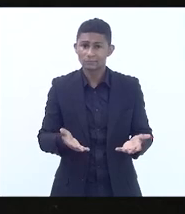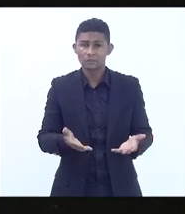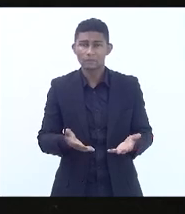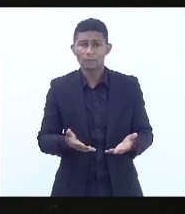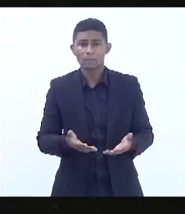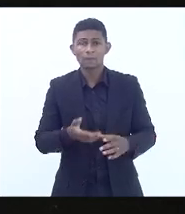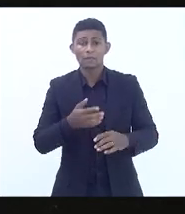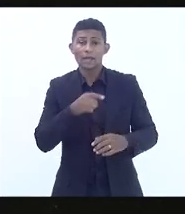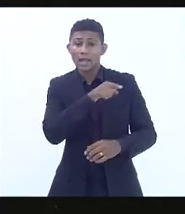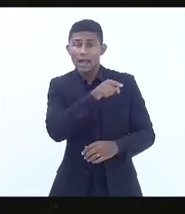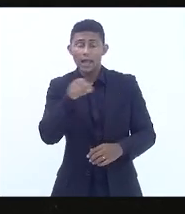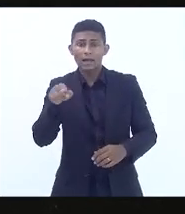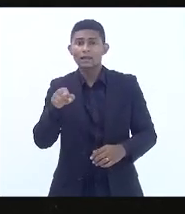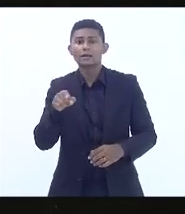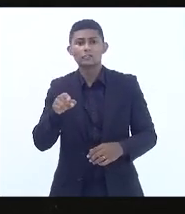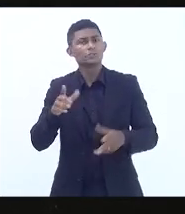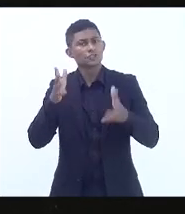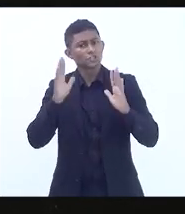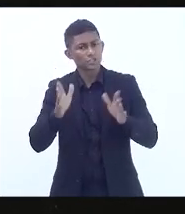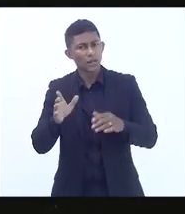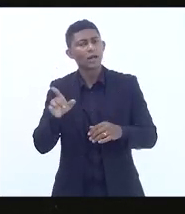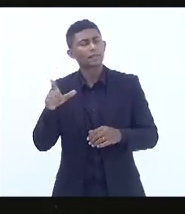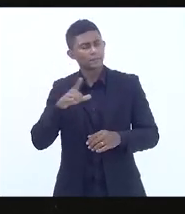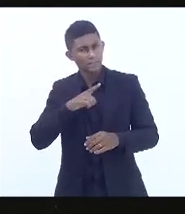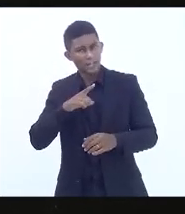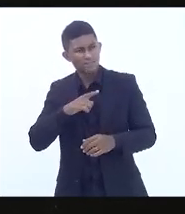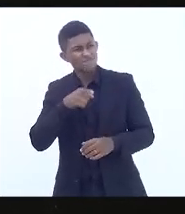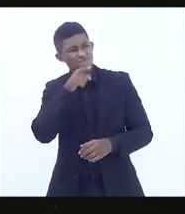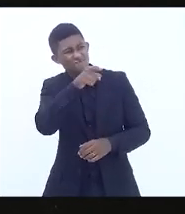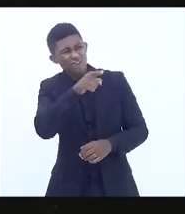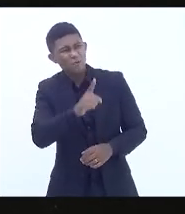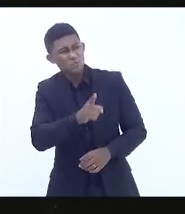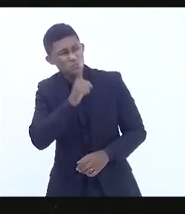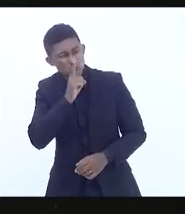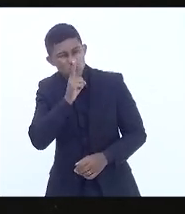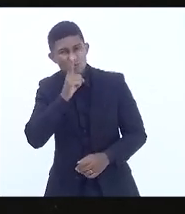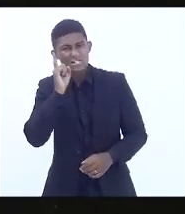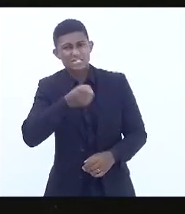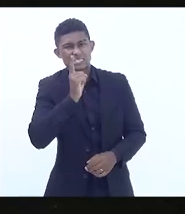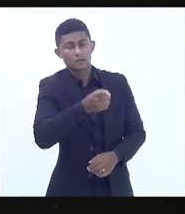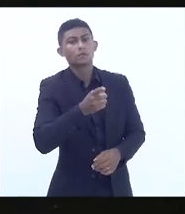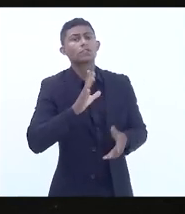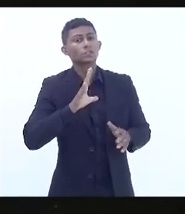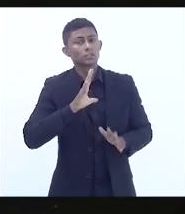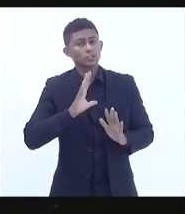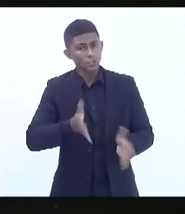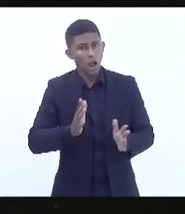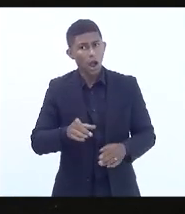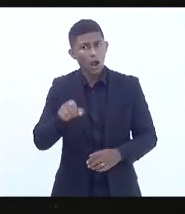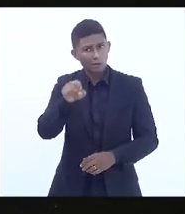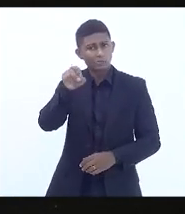praticamente ameaçadas, ao meu modo de ver. Que também já estou comunicando